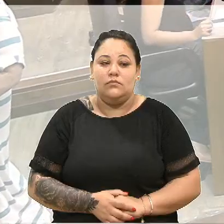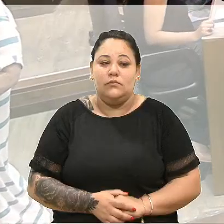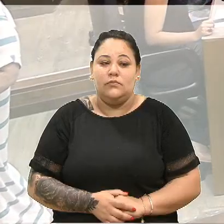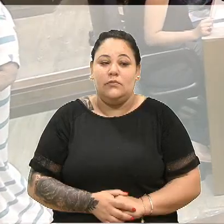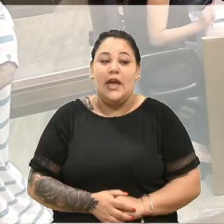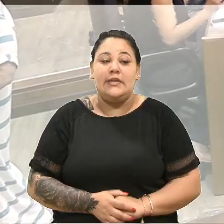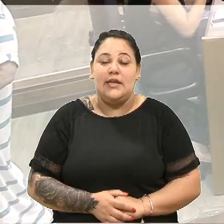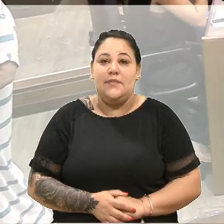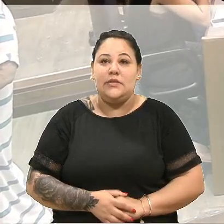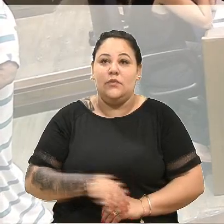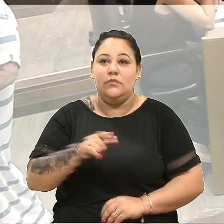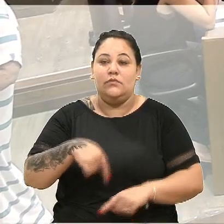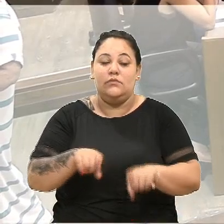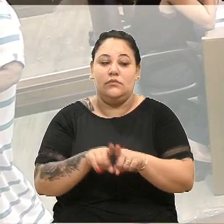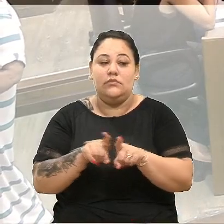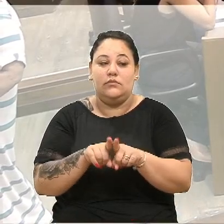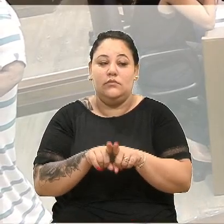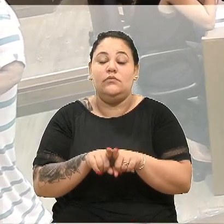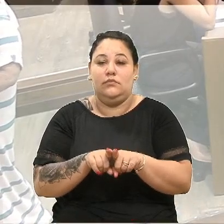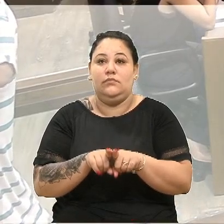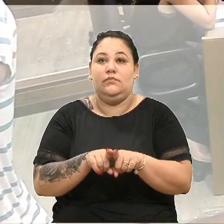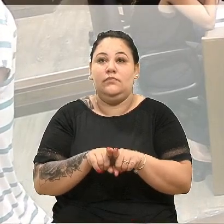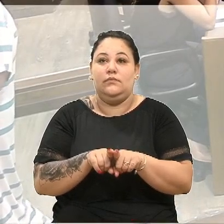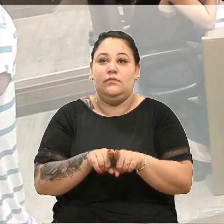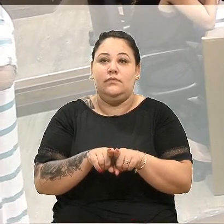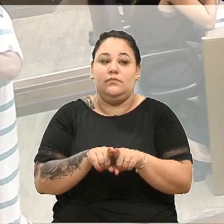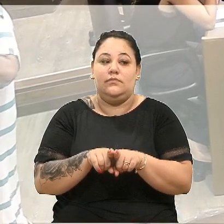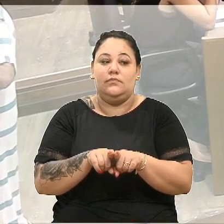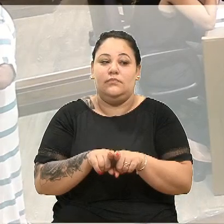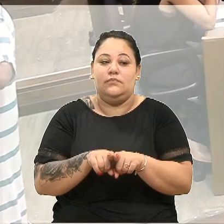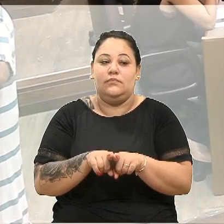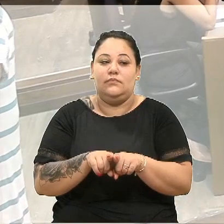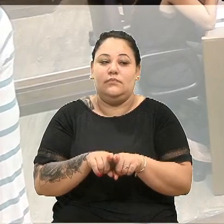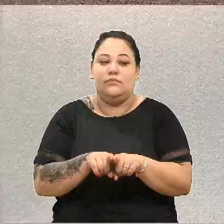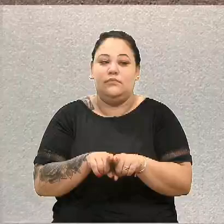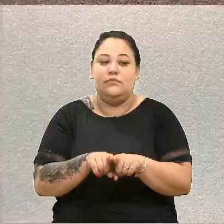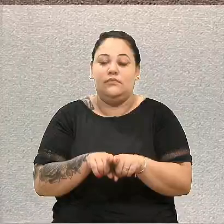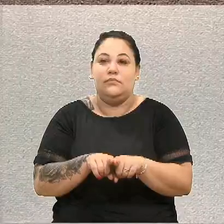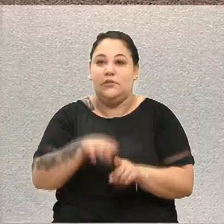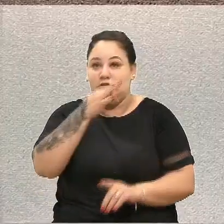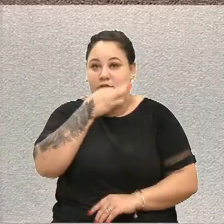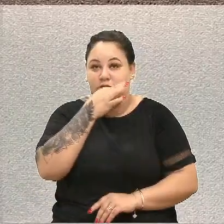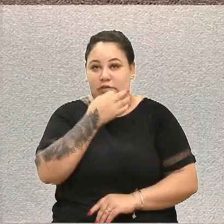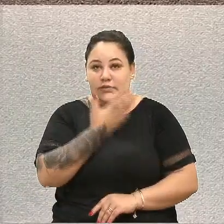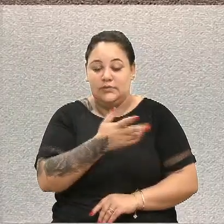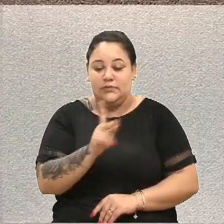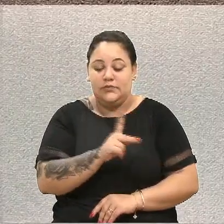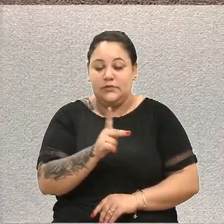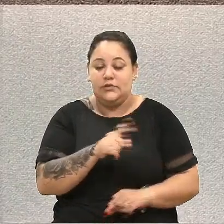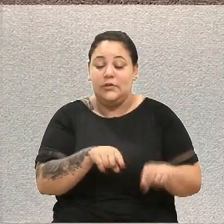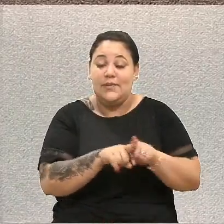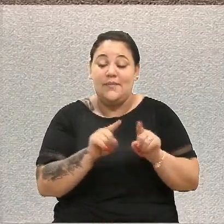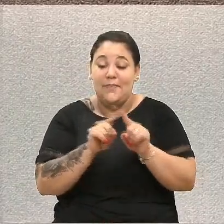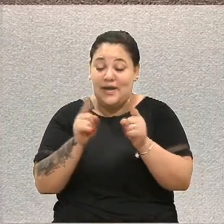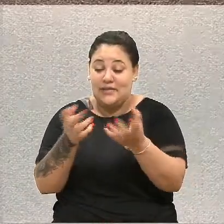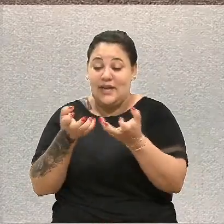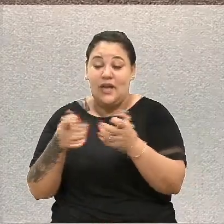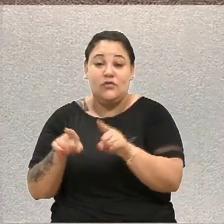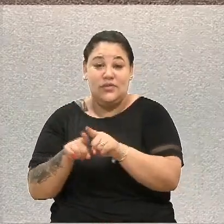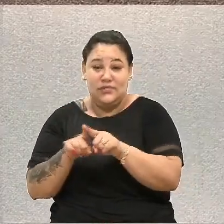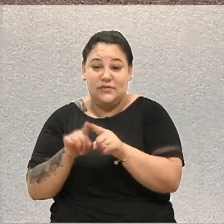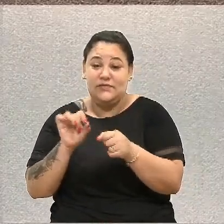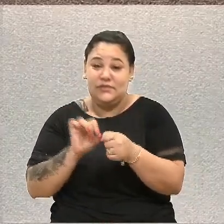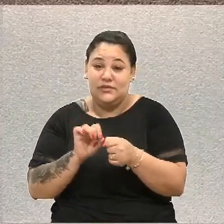voto ao José Clemente Pozenato, grande escritor de Caxias do Sul. Mas quero fazer hoje aqui um voto